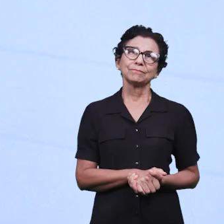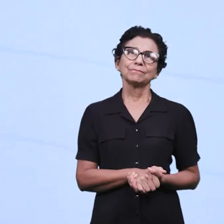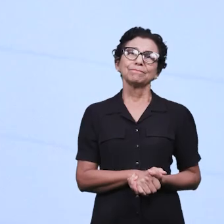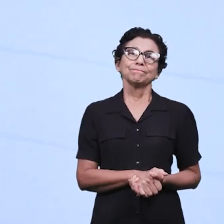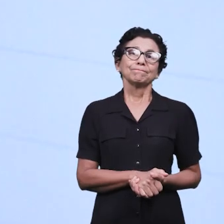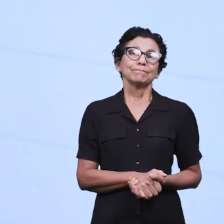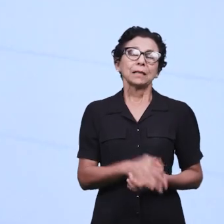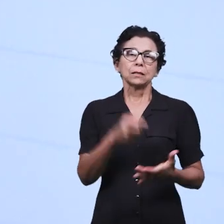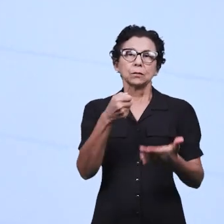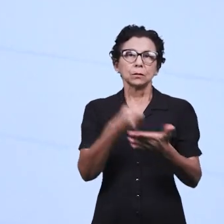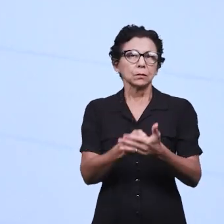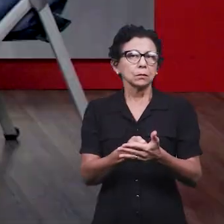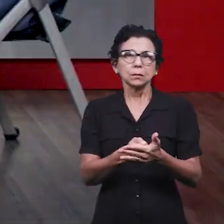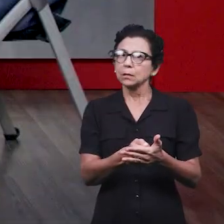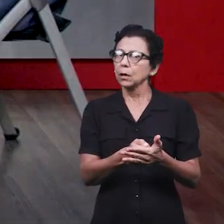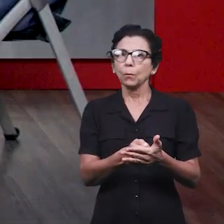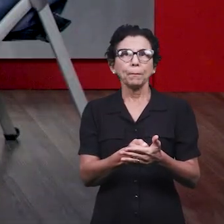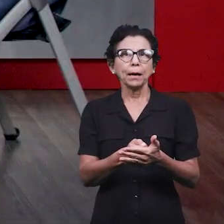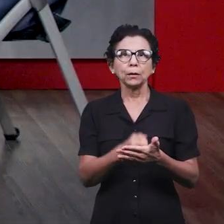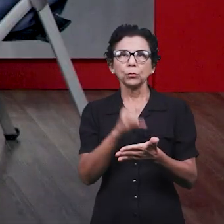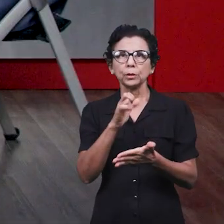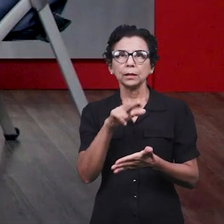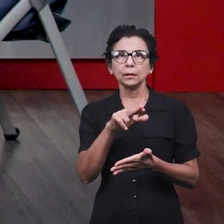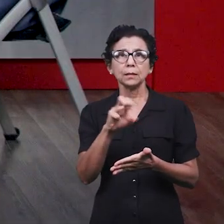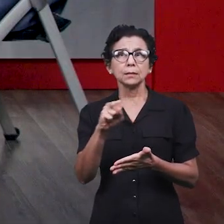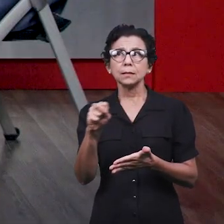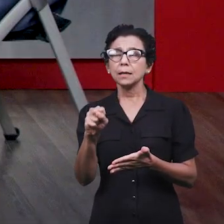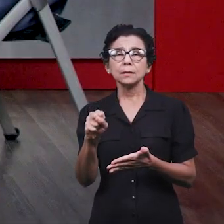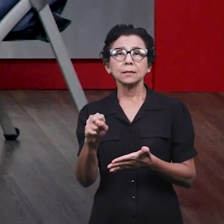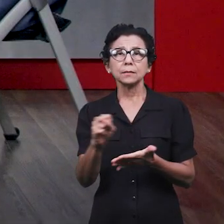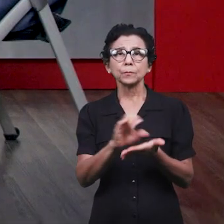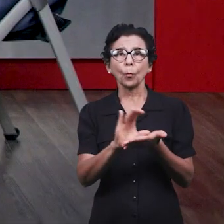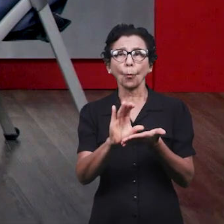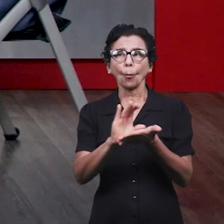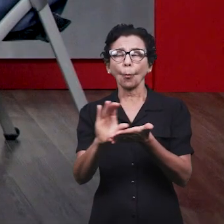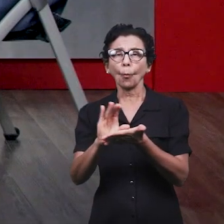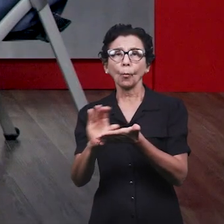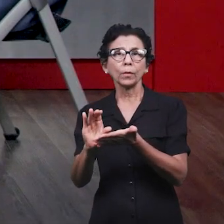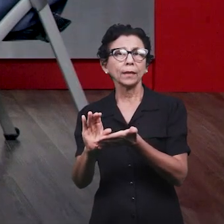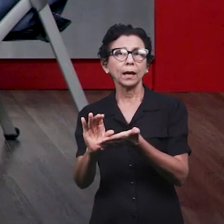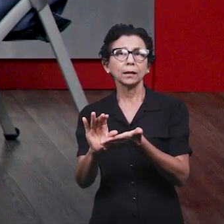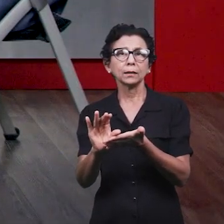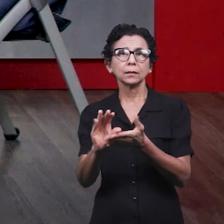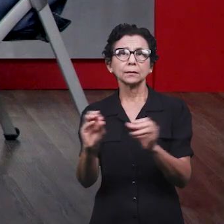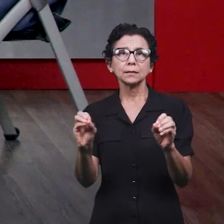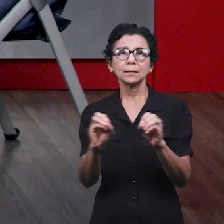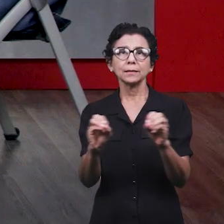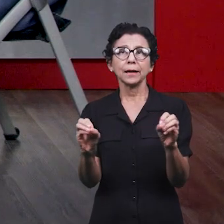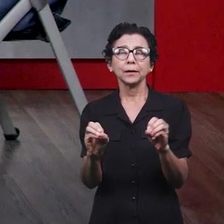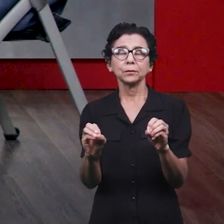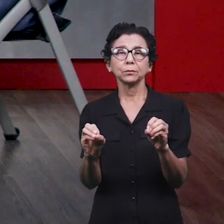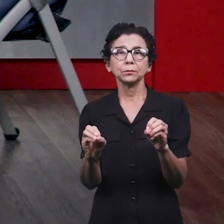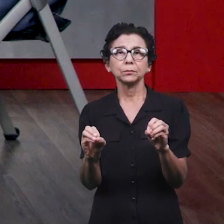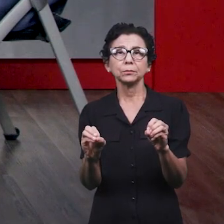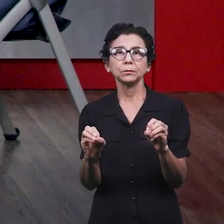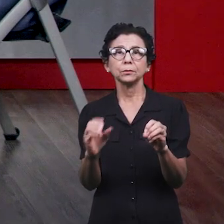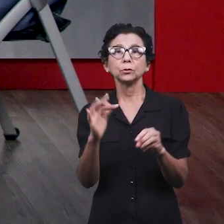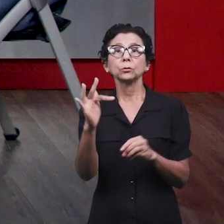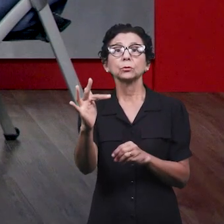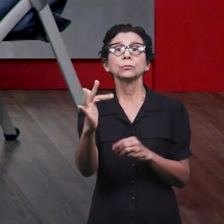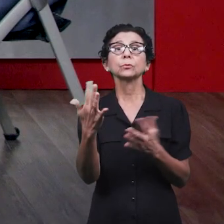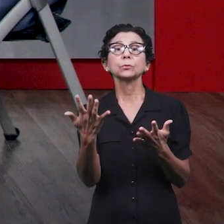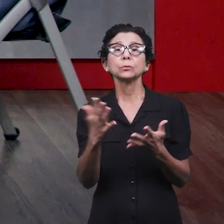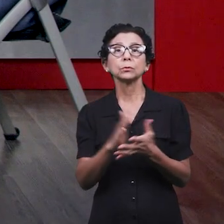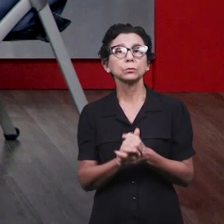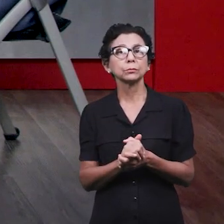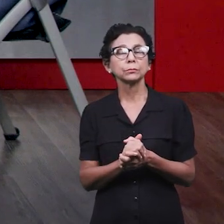para o INSS. Porque, às vezes, aperta o orçamento, ou então, porque acaba deixando isso de lado. Acha que muitas vezes que não seria uma prioridade, Não né? seria